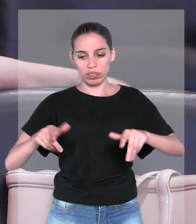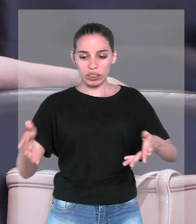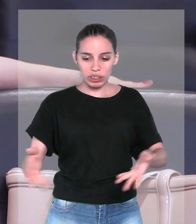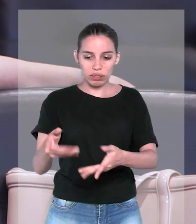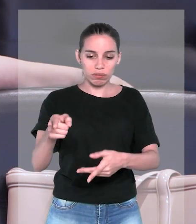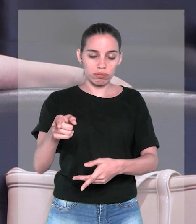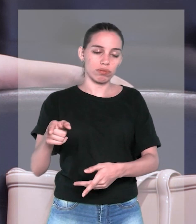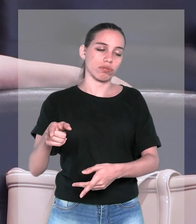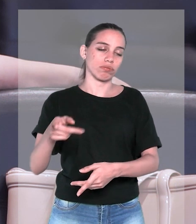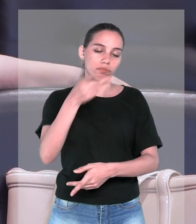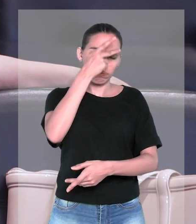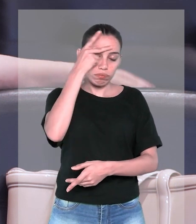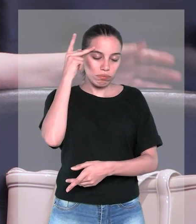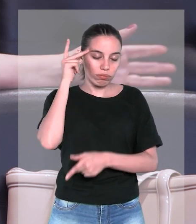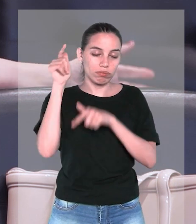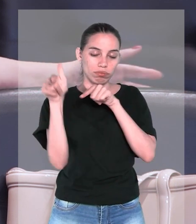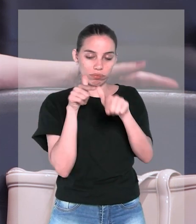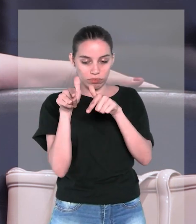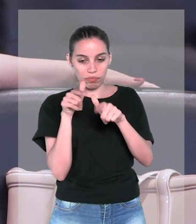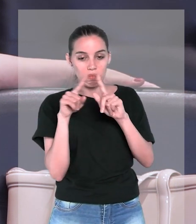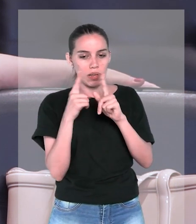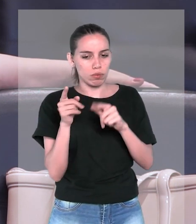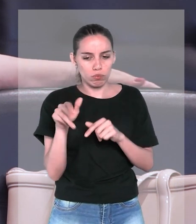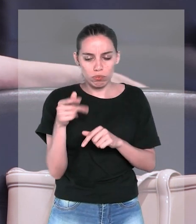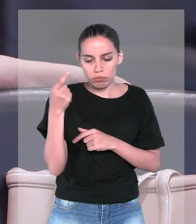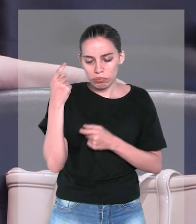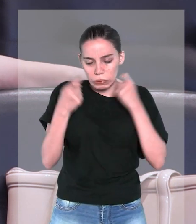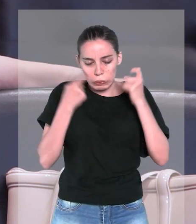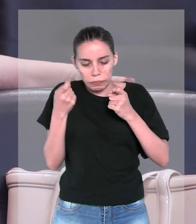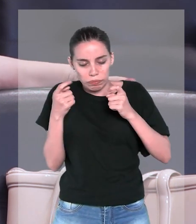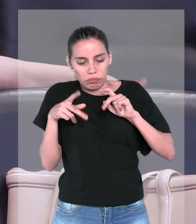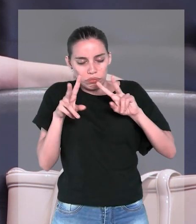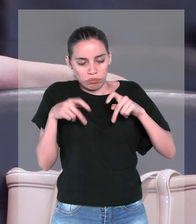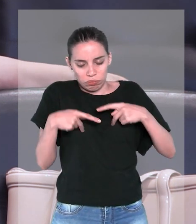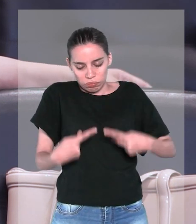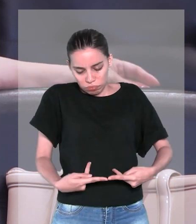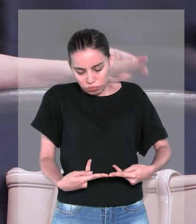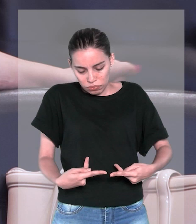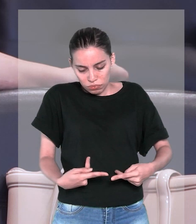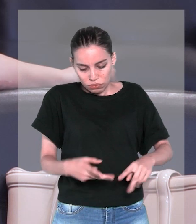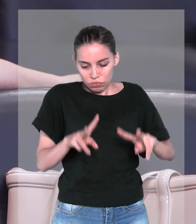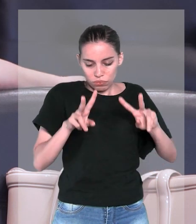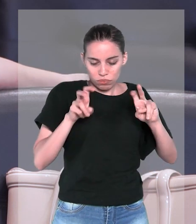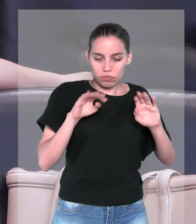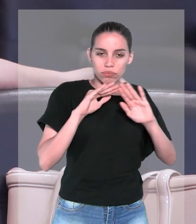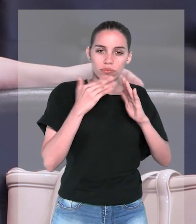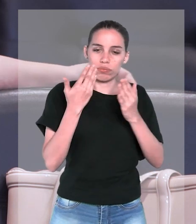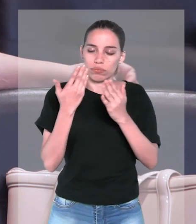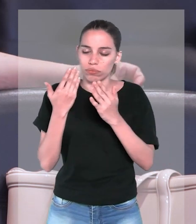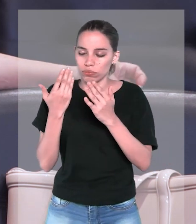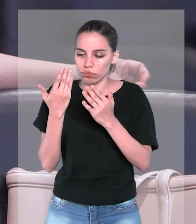Tipo assim, qual o meu lugar, né? Como melhorar, como ajudar? Queria que você